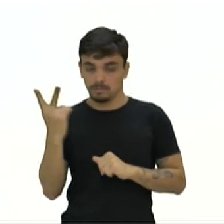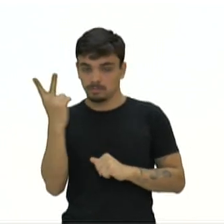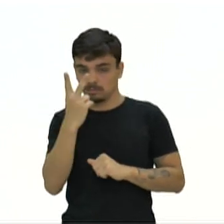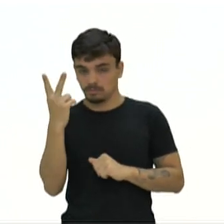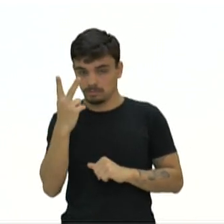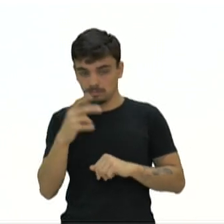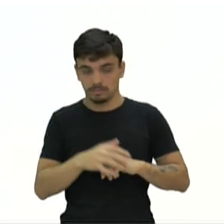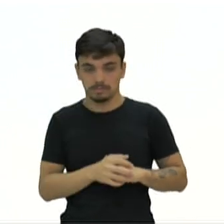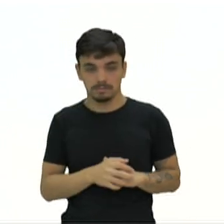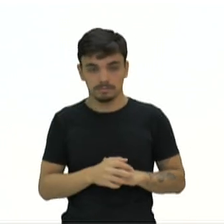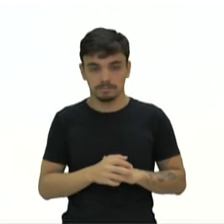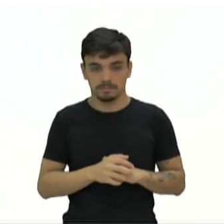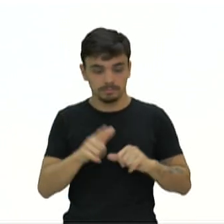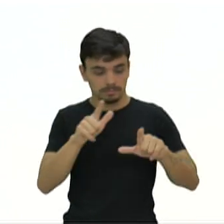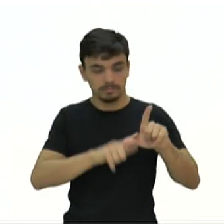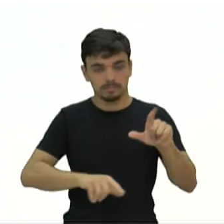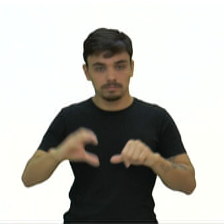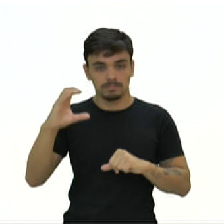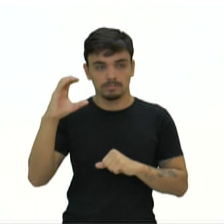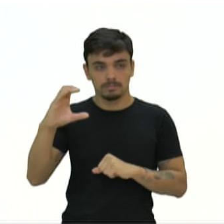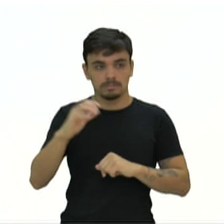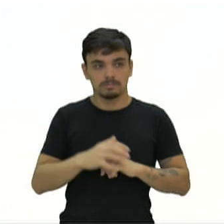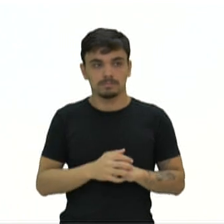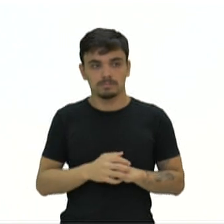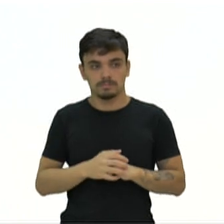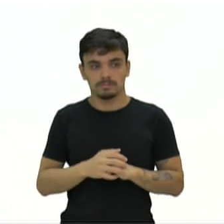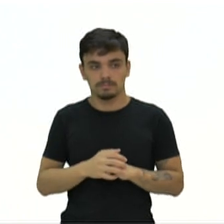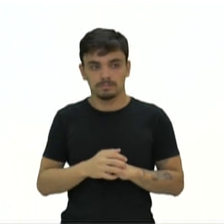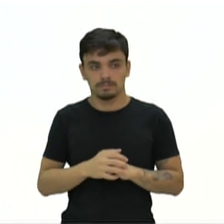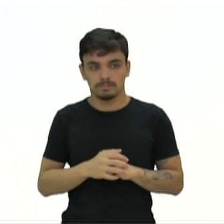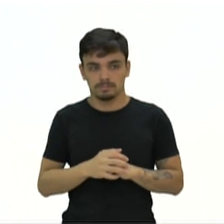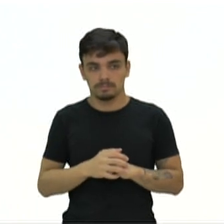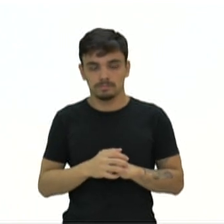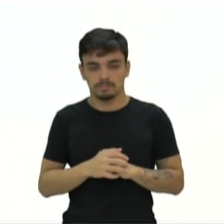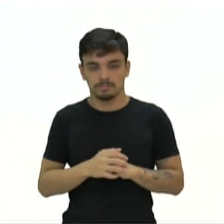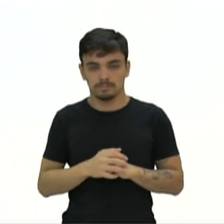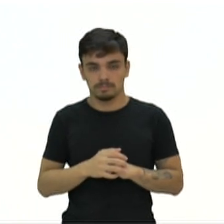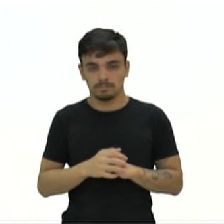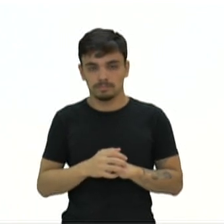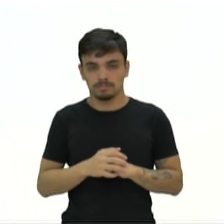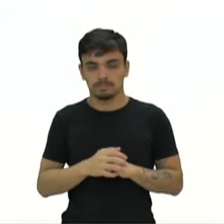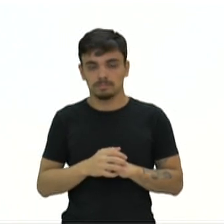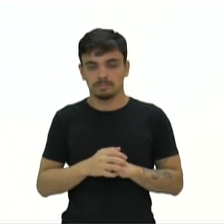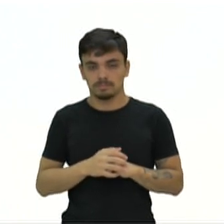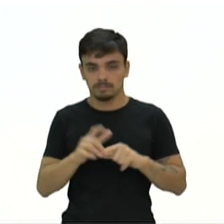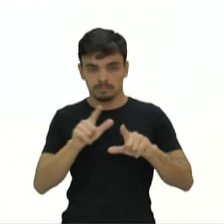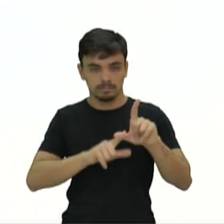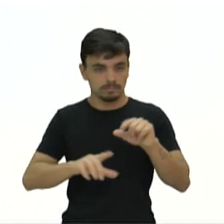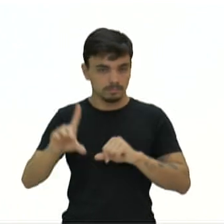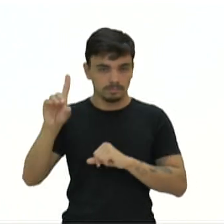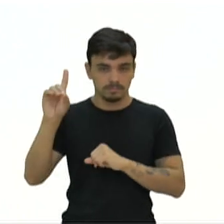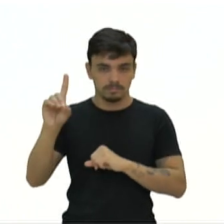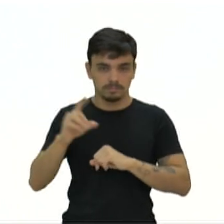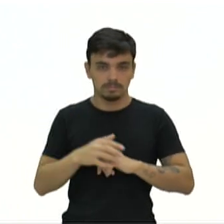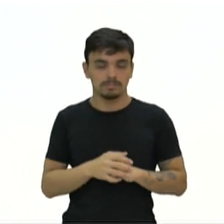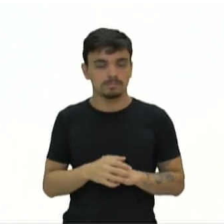progesterona. Letra C, estrógeno e folículo estimulante. Letra D, folículo estimulante